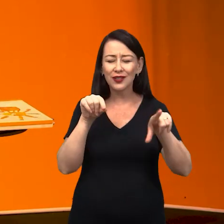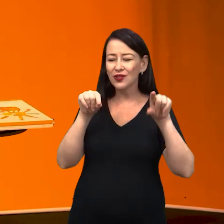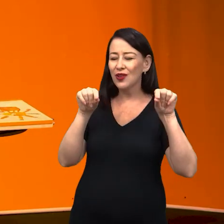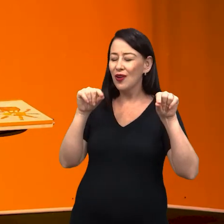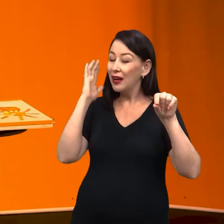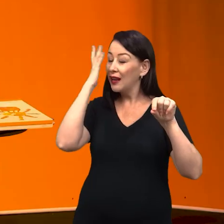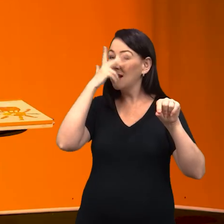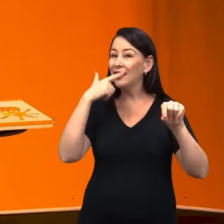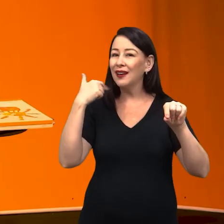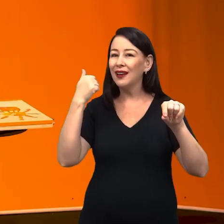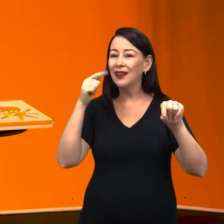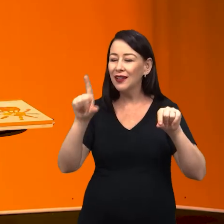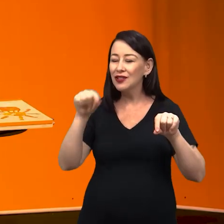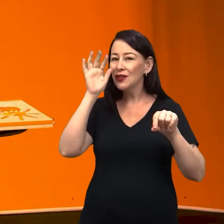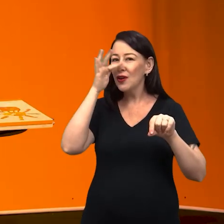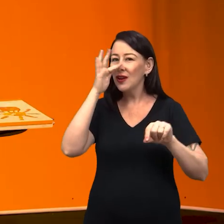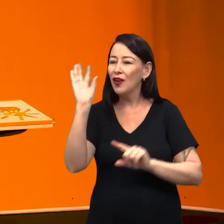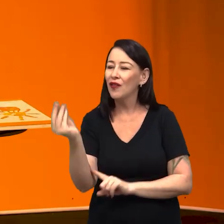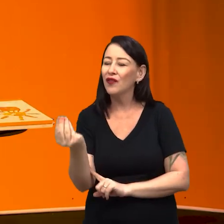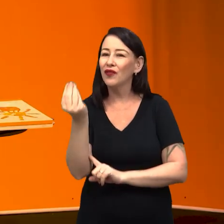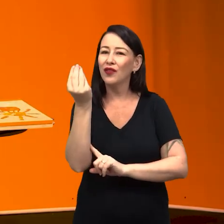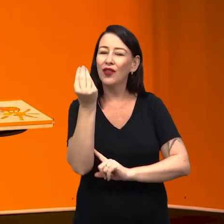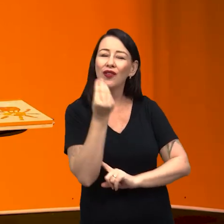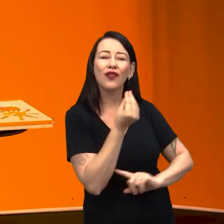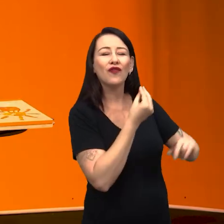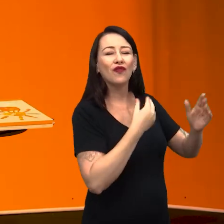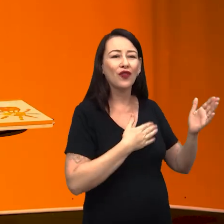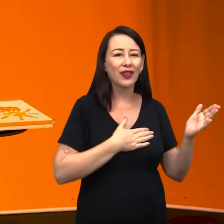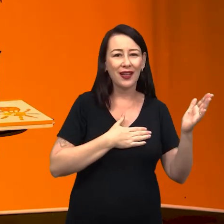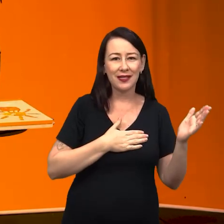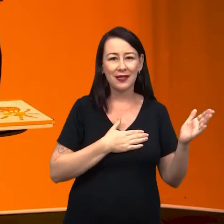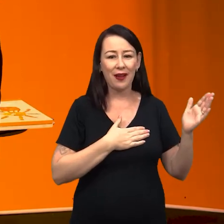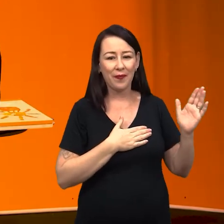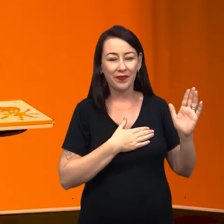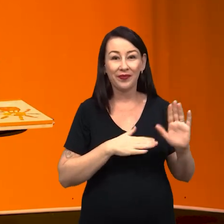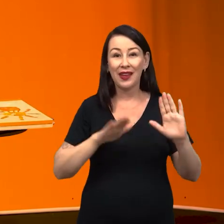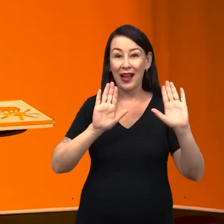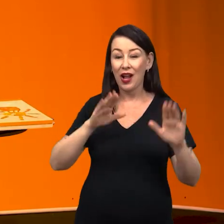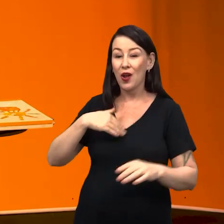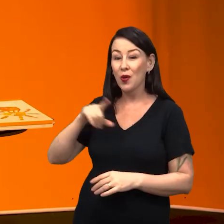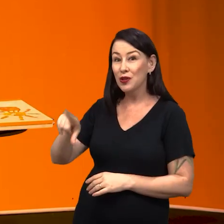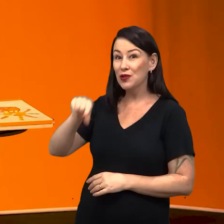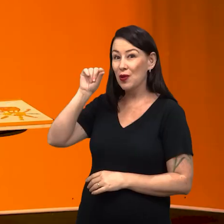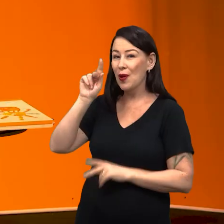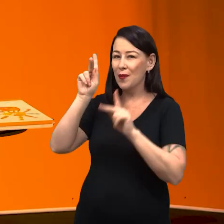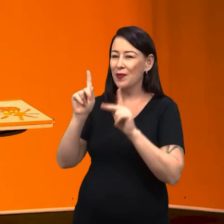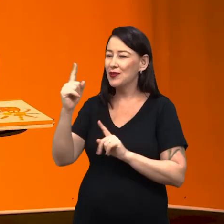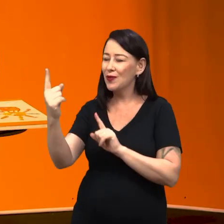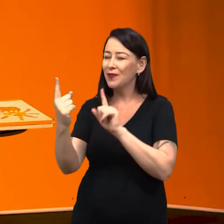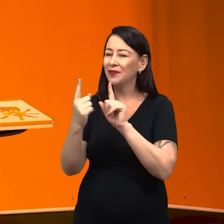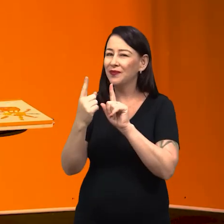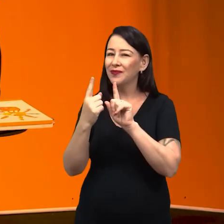mais bela, com ela eu dançarei. Então eu vou escolher alguém para dançar comigo. Quando eu escolho, olha que